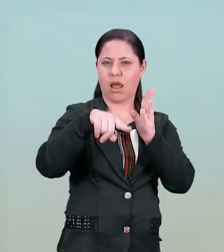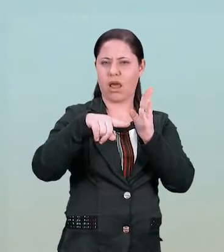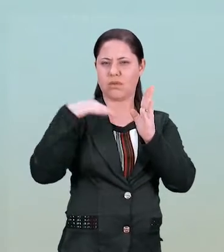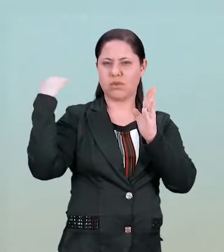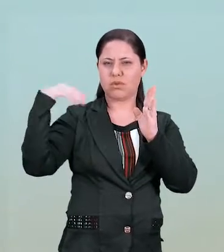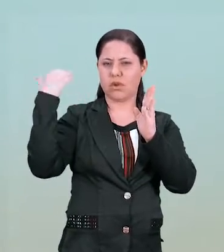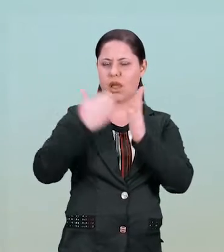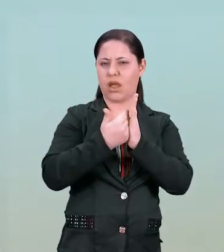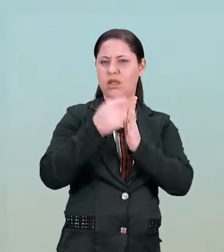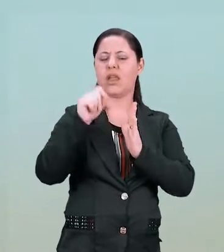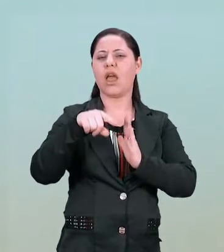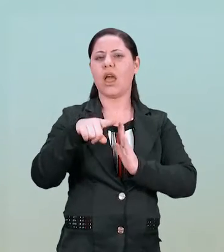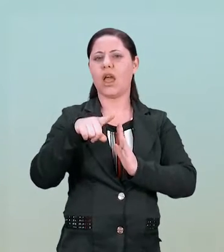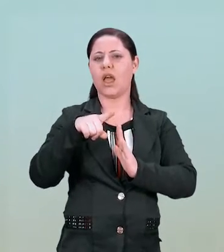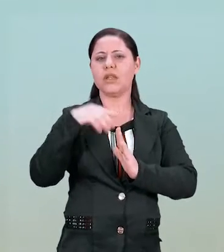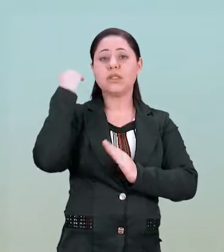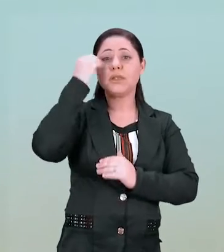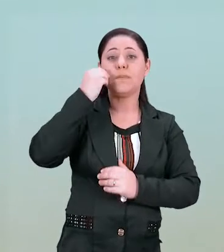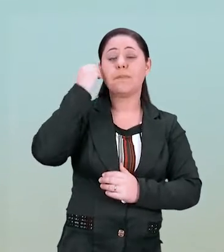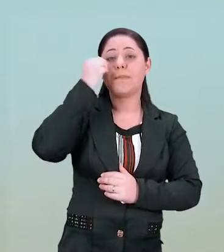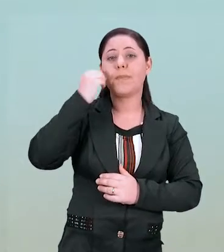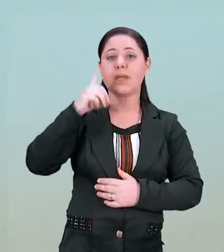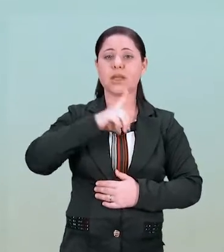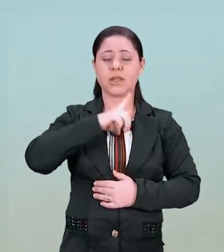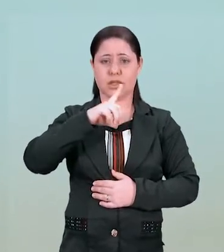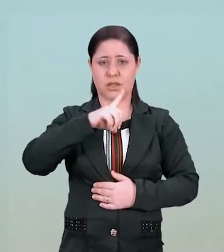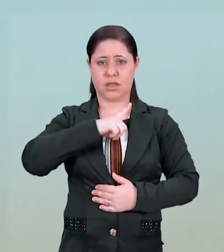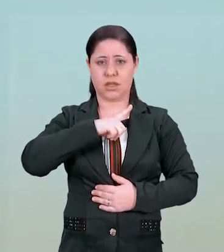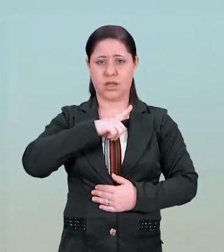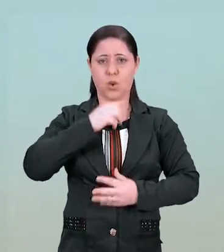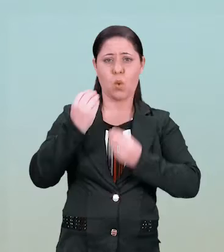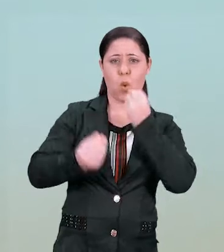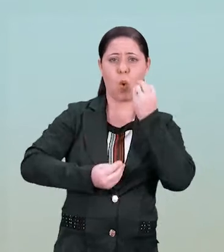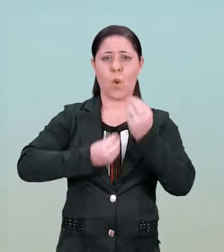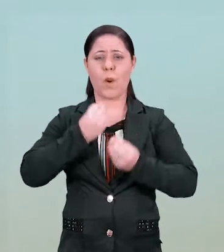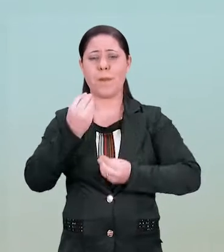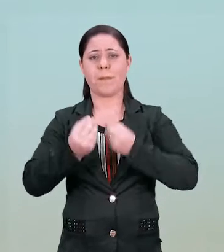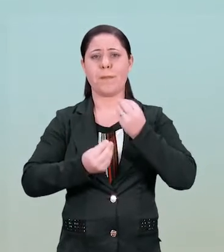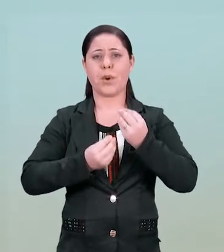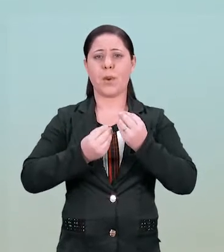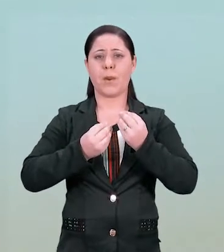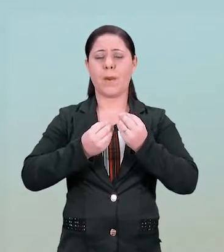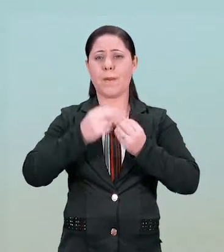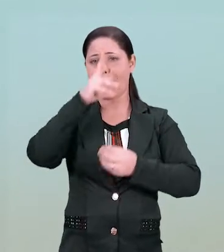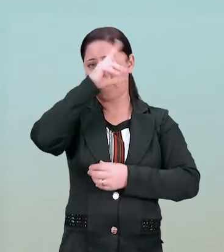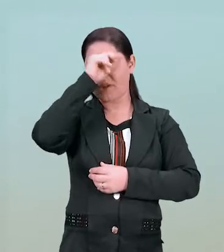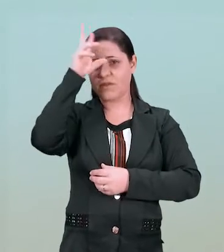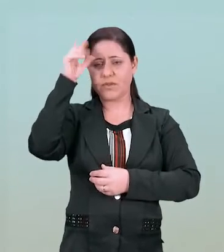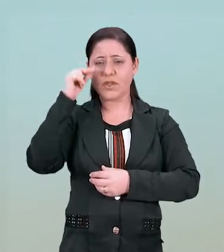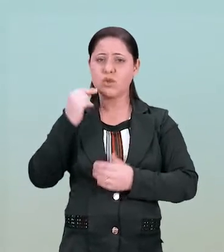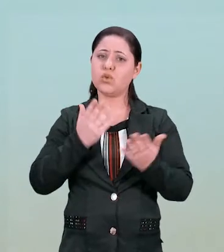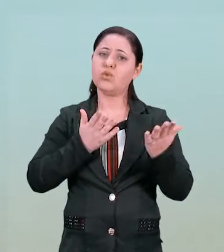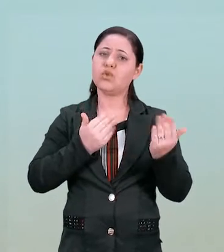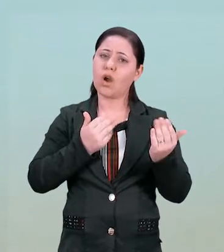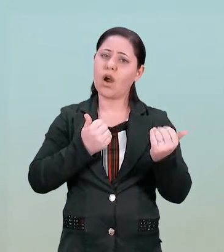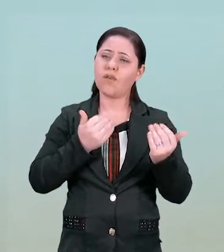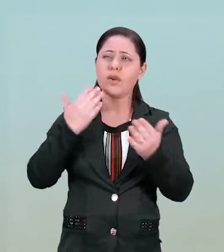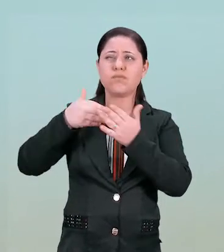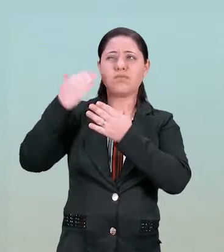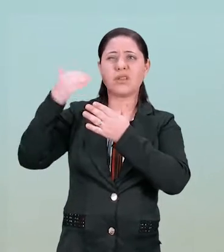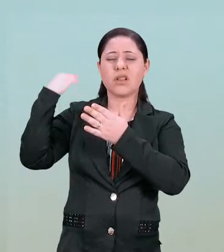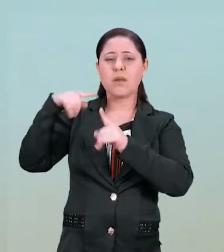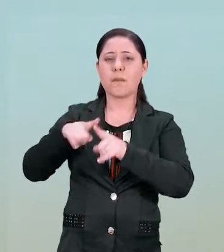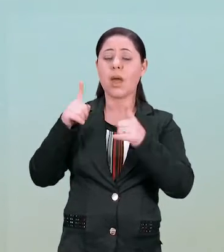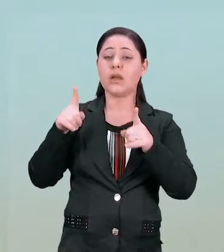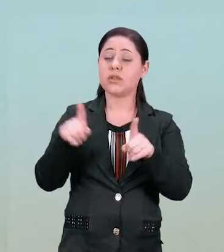Carlos Barbosa, que trouxe muito da sua experiência enquanto prefeito jovem que foi, mas,